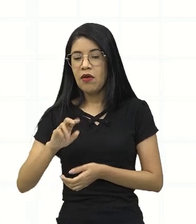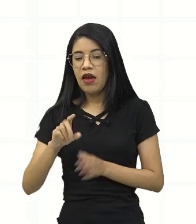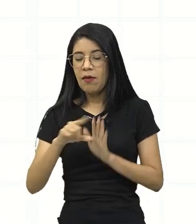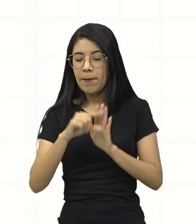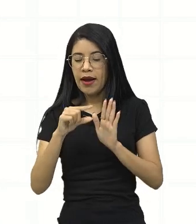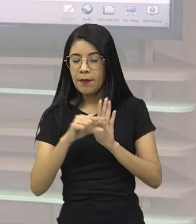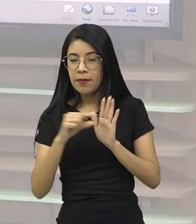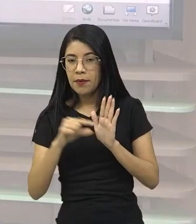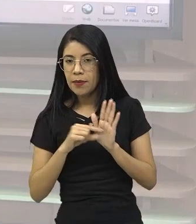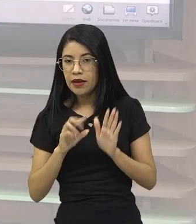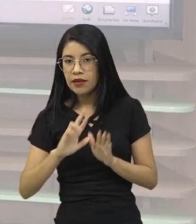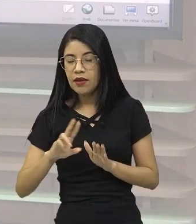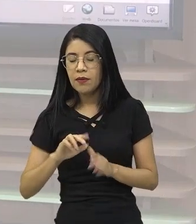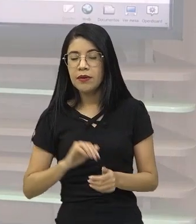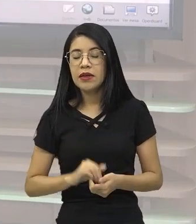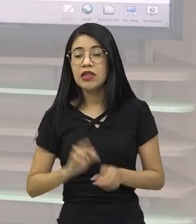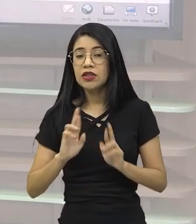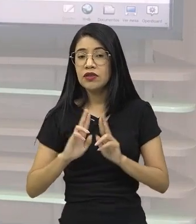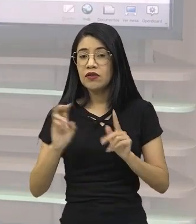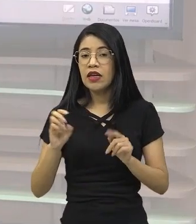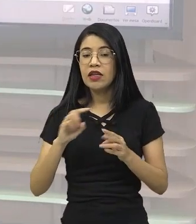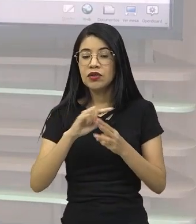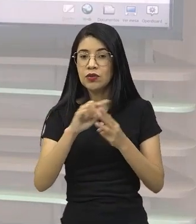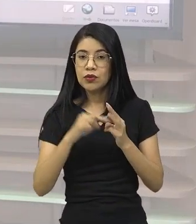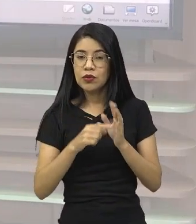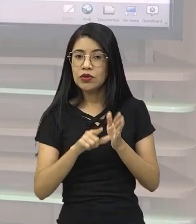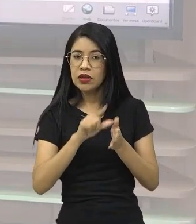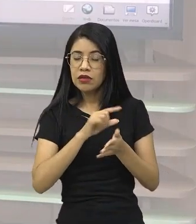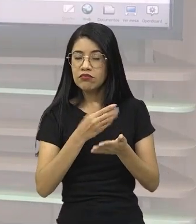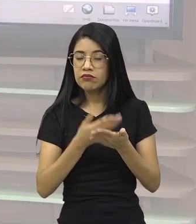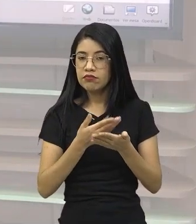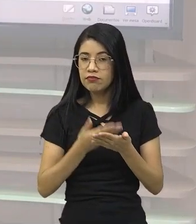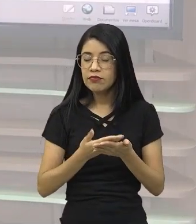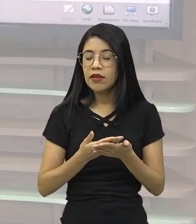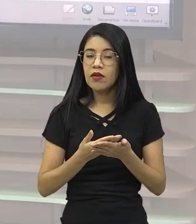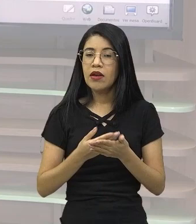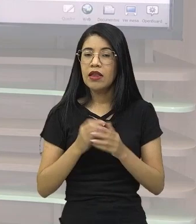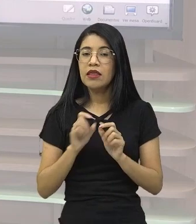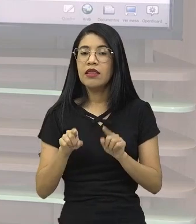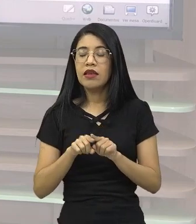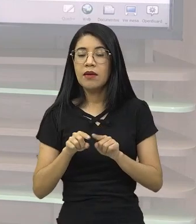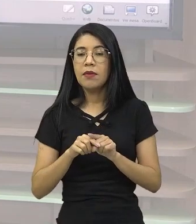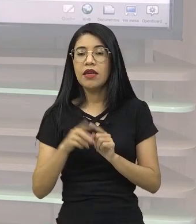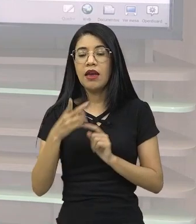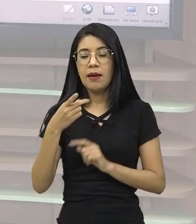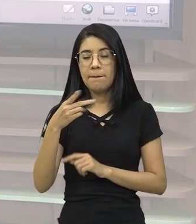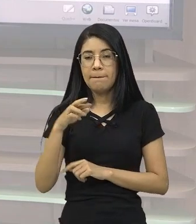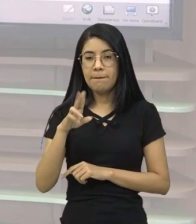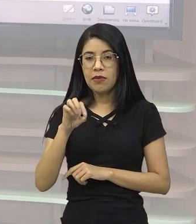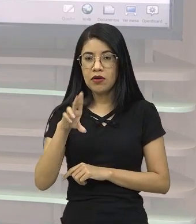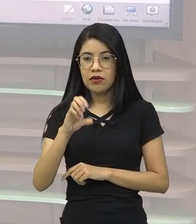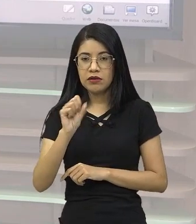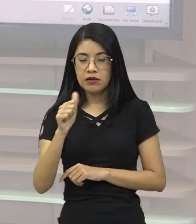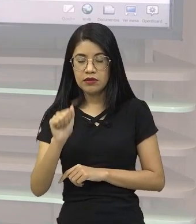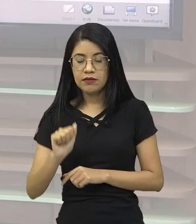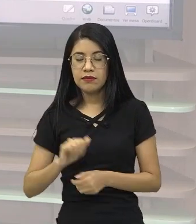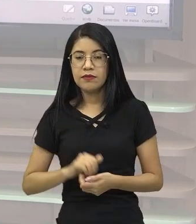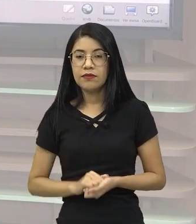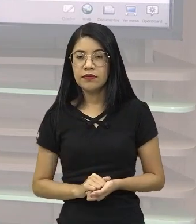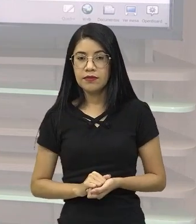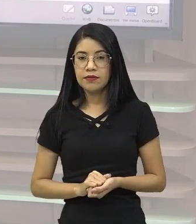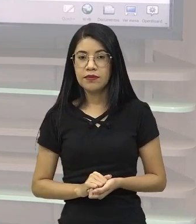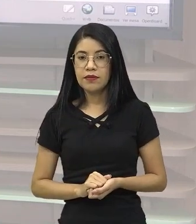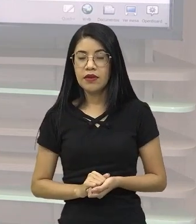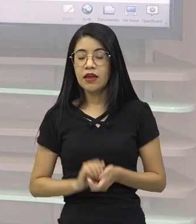o microconto e o nanoconto também são escritos em prosa. Lembre-se que é texto narrativo, né? Então,